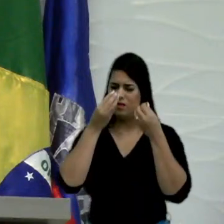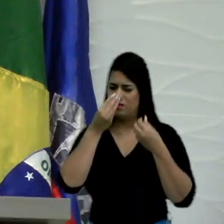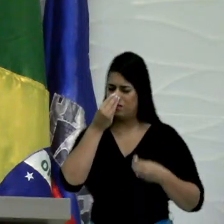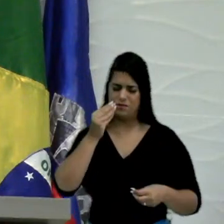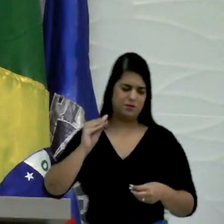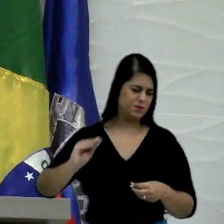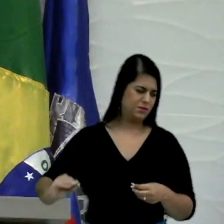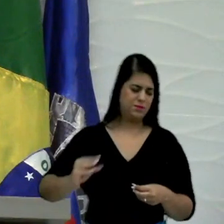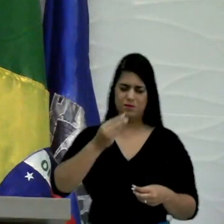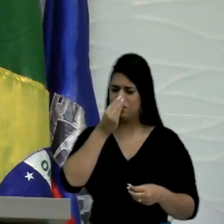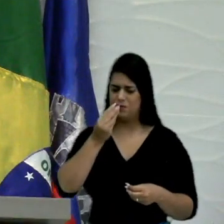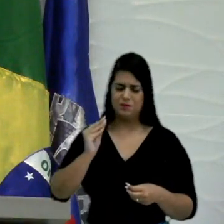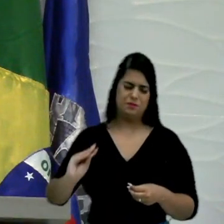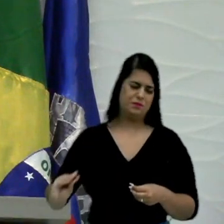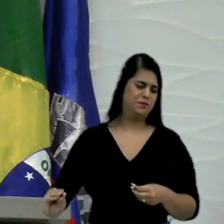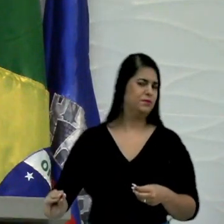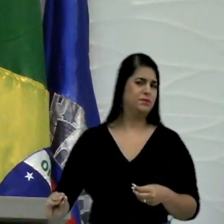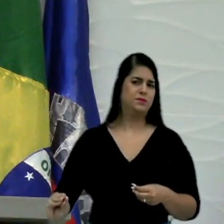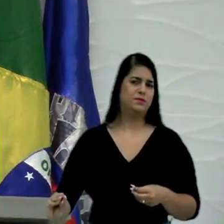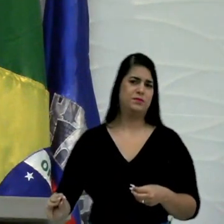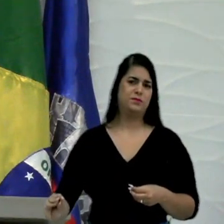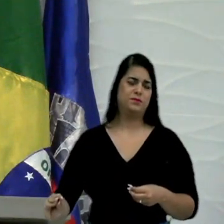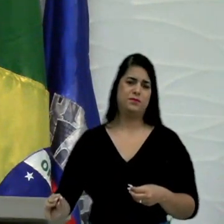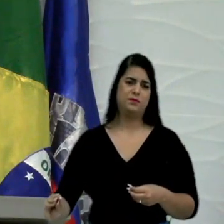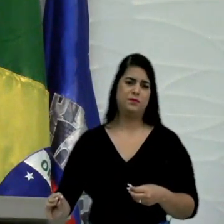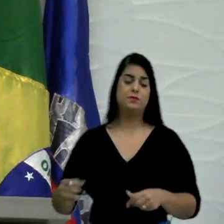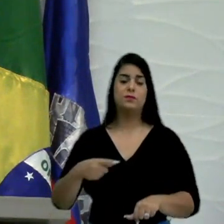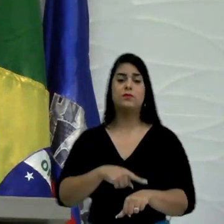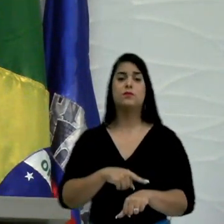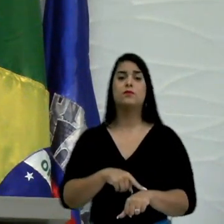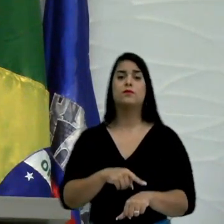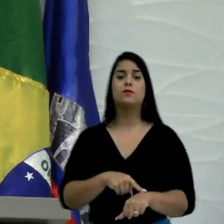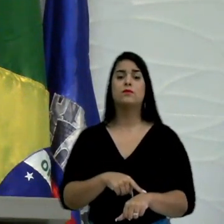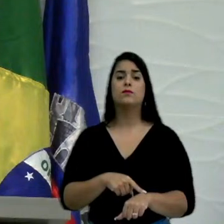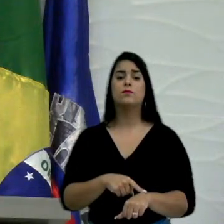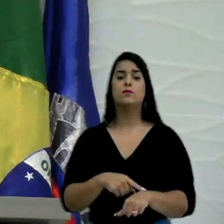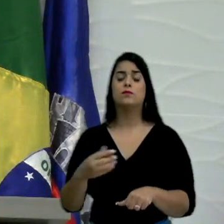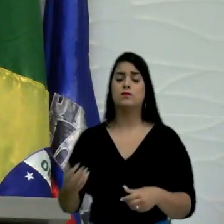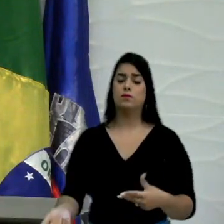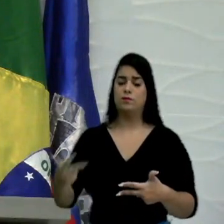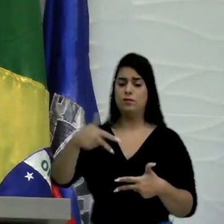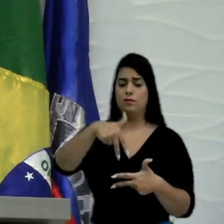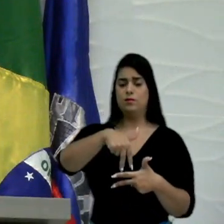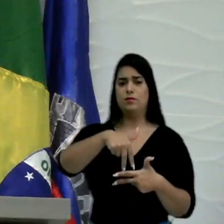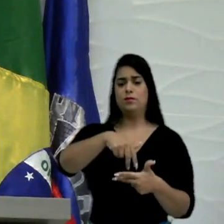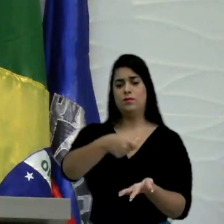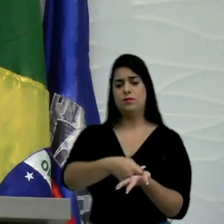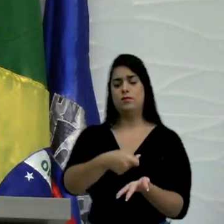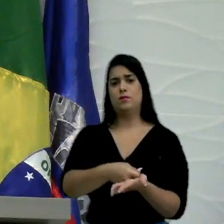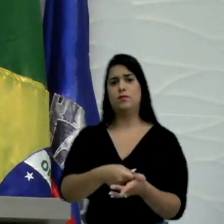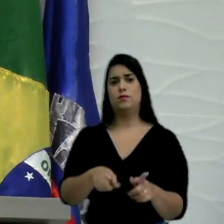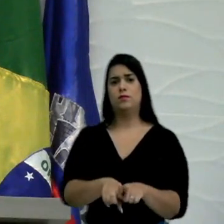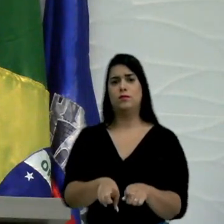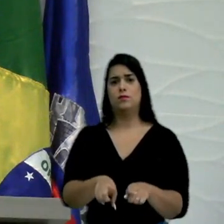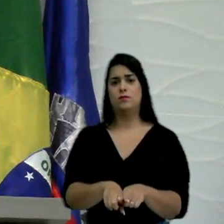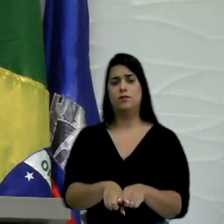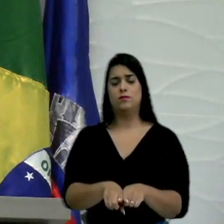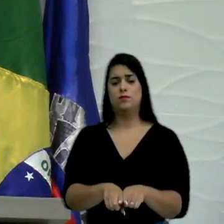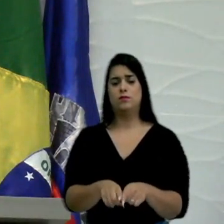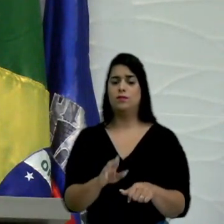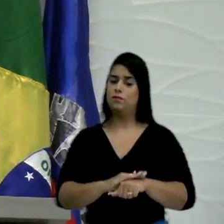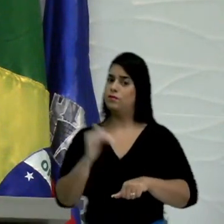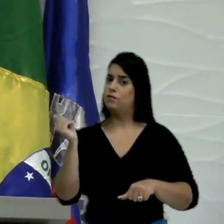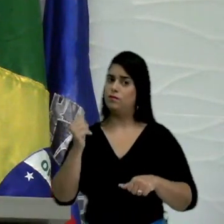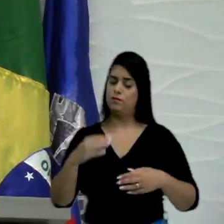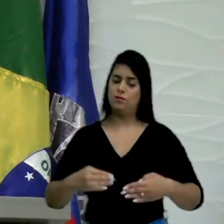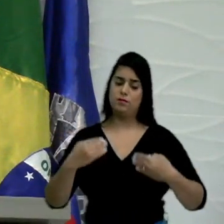desejar com suas atribuições. Então, também é hora não mais de vir aqui à tribuna apenas cobrar, mas também de acionar o Ministério Público,